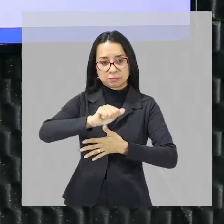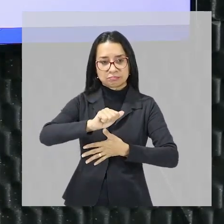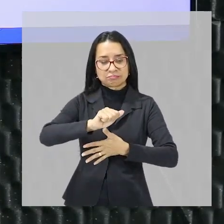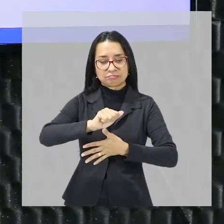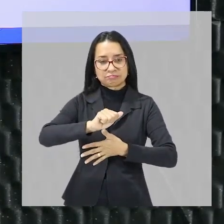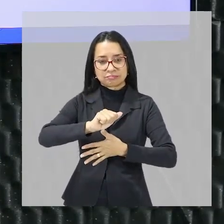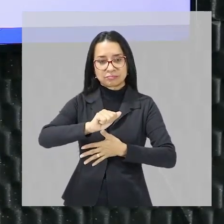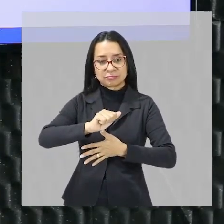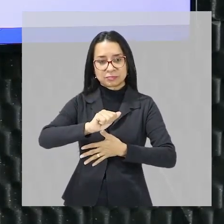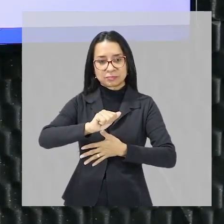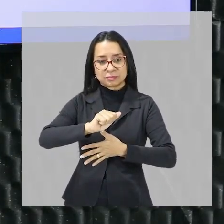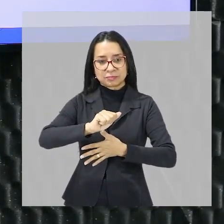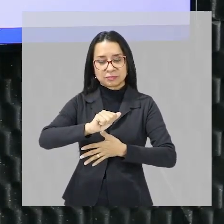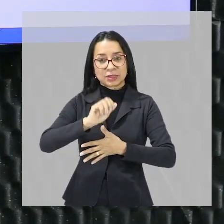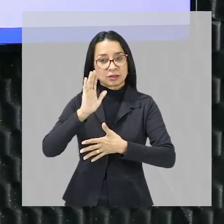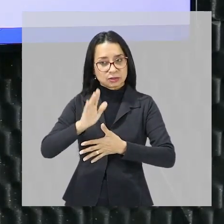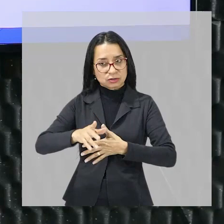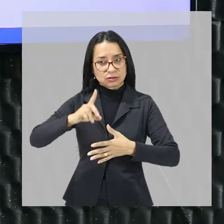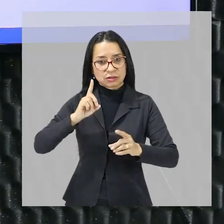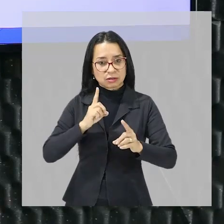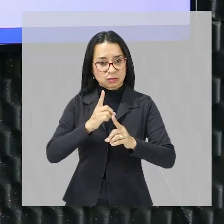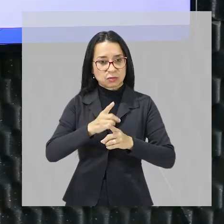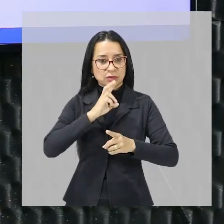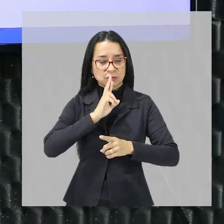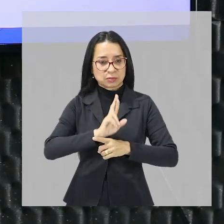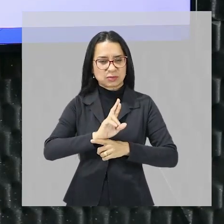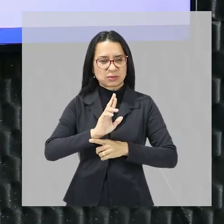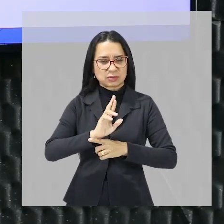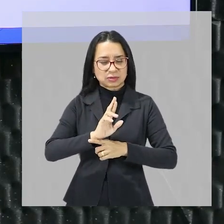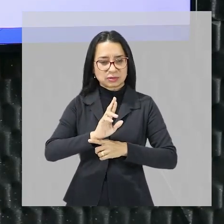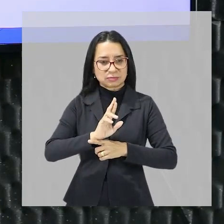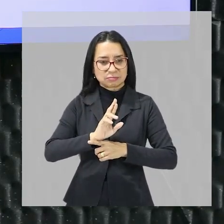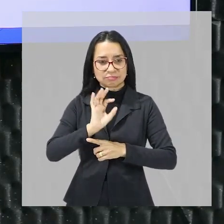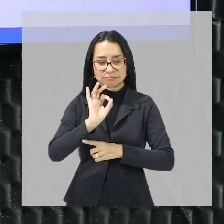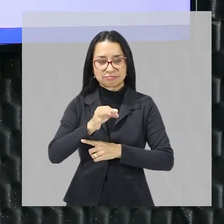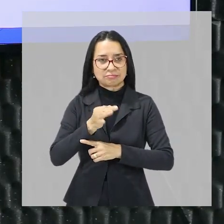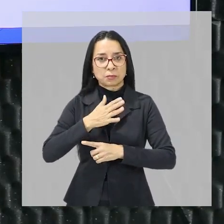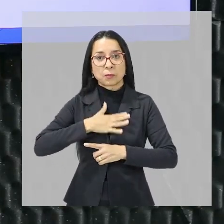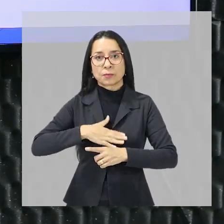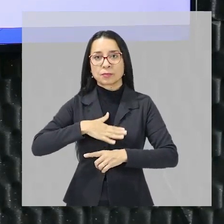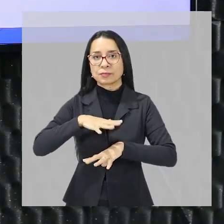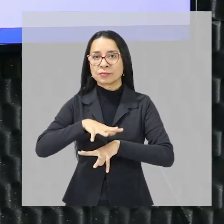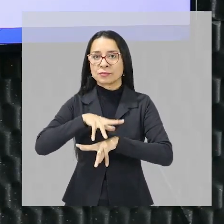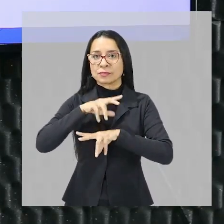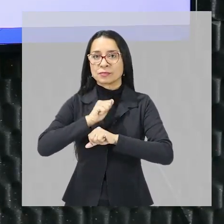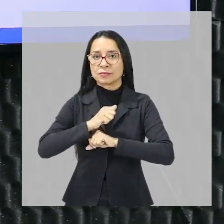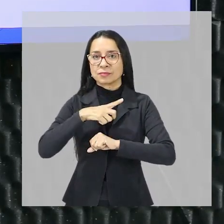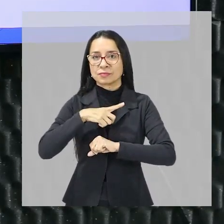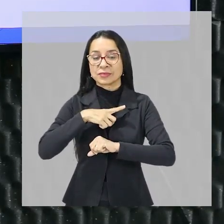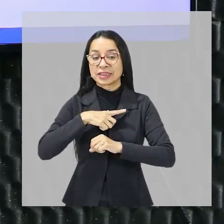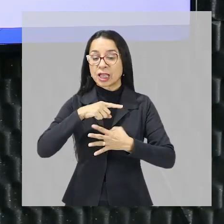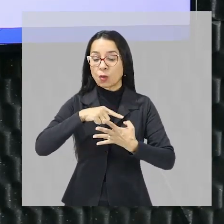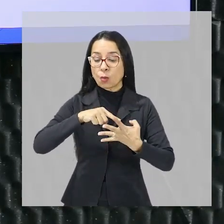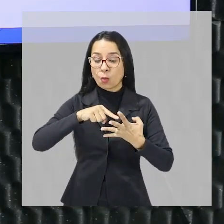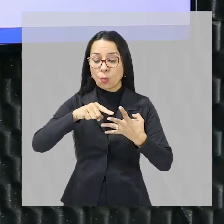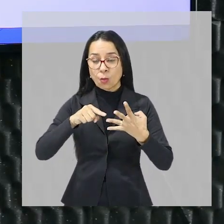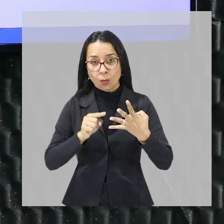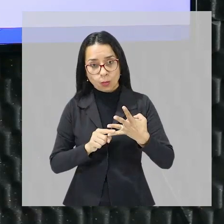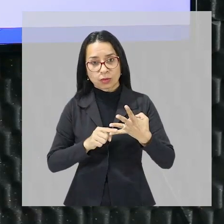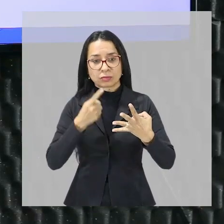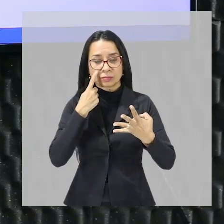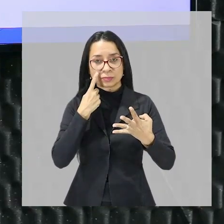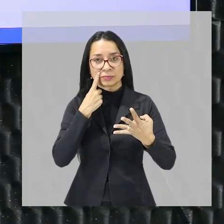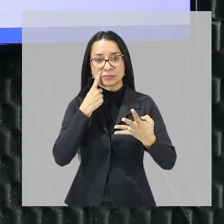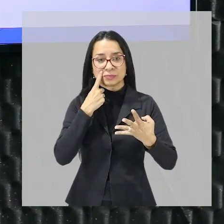Provavelmente, a gente já encontrou a nossa opção correta. Mas calma, respira. Ainda tem 4 opções para a gente